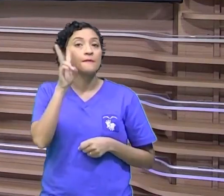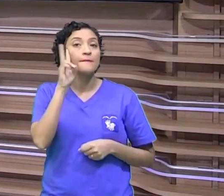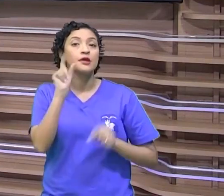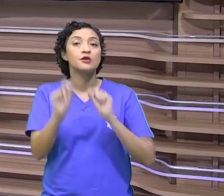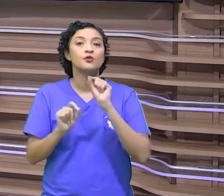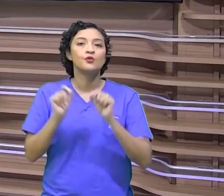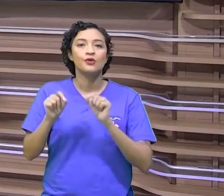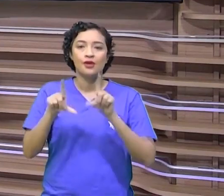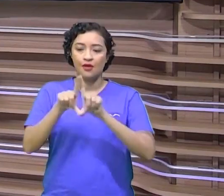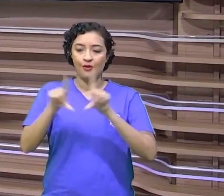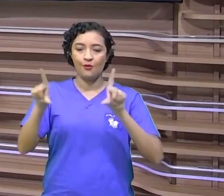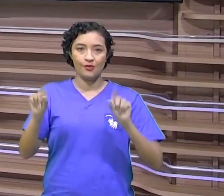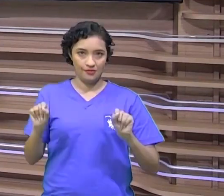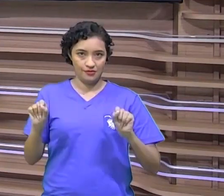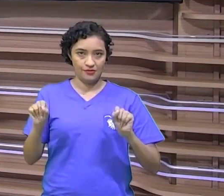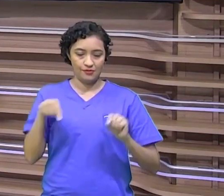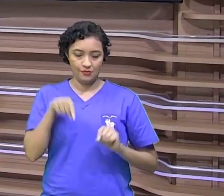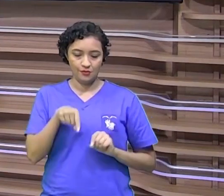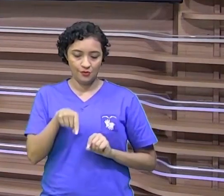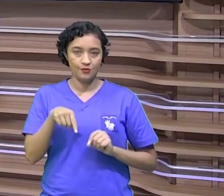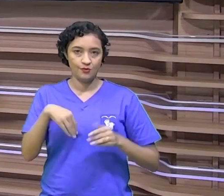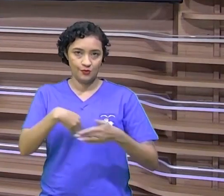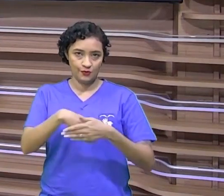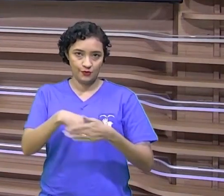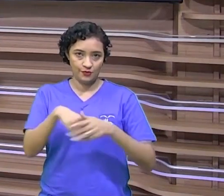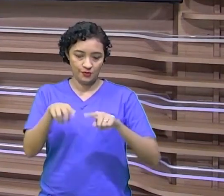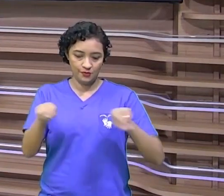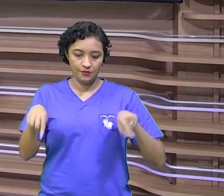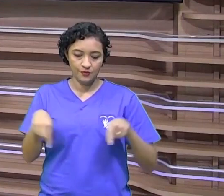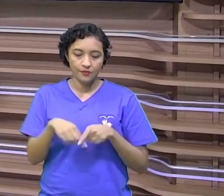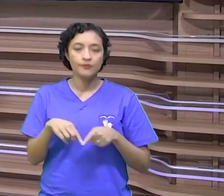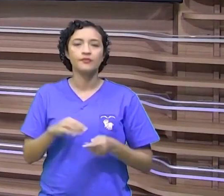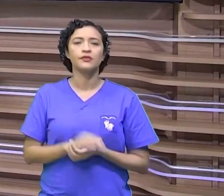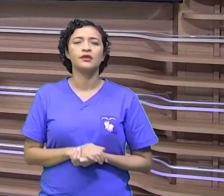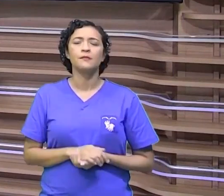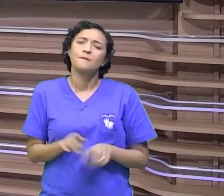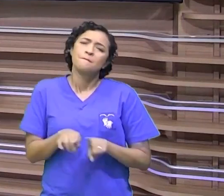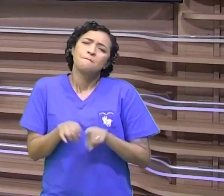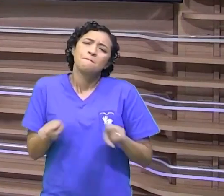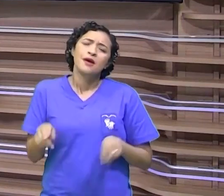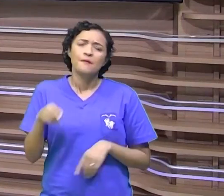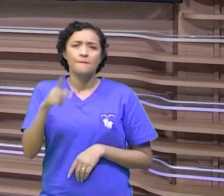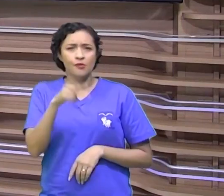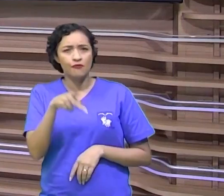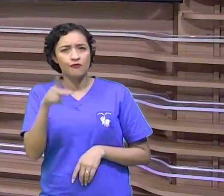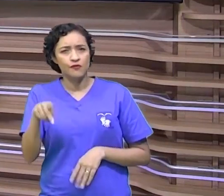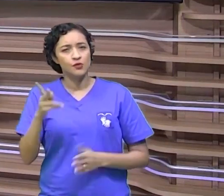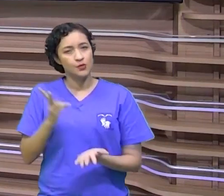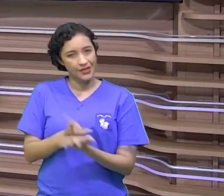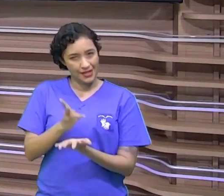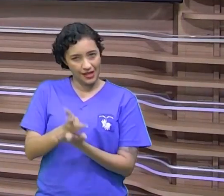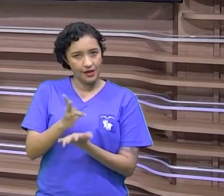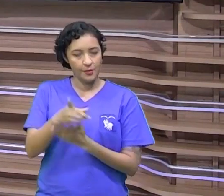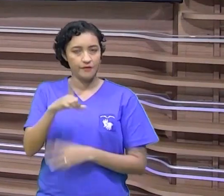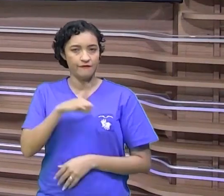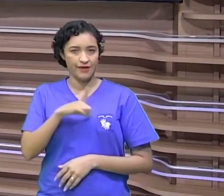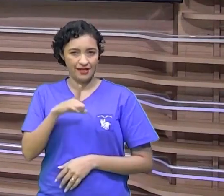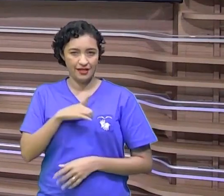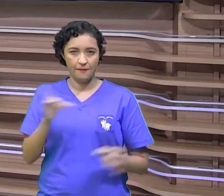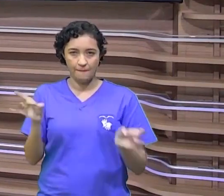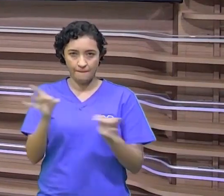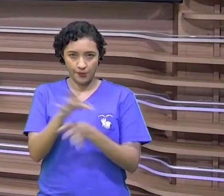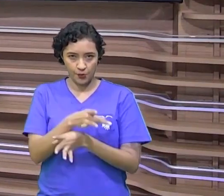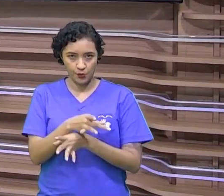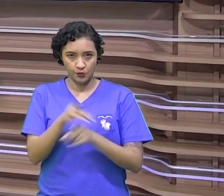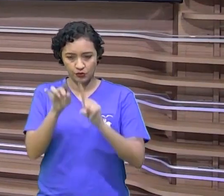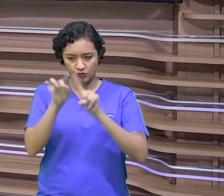retângulo correto mas Professor isso vai vir sempre assim um campo uma figura a pontinha também pode vir